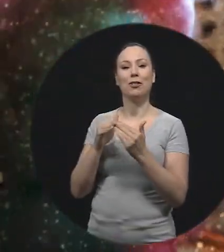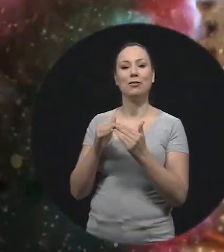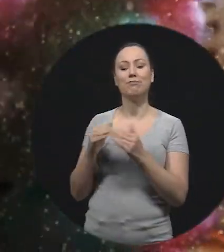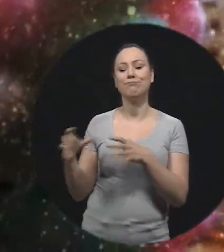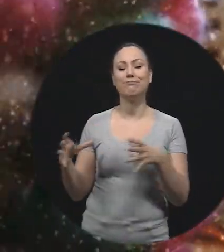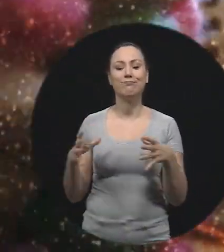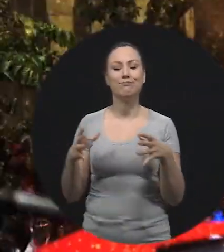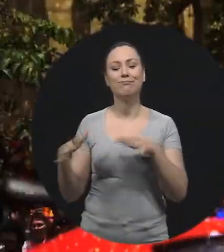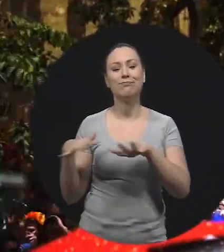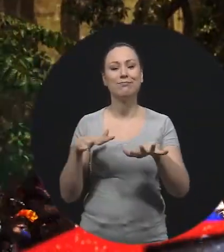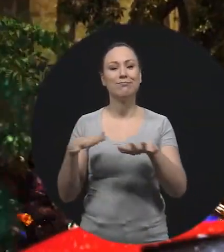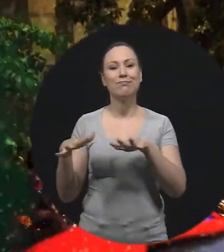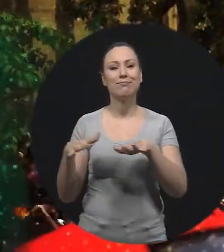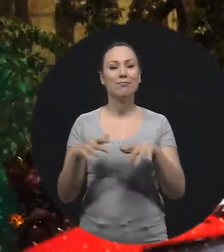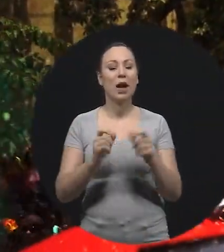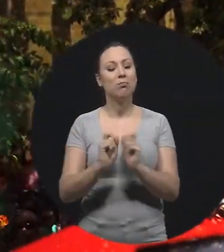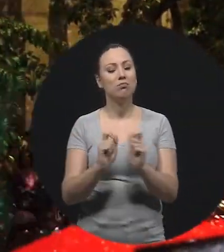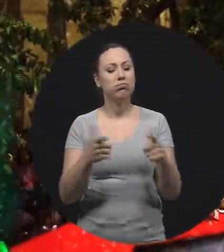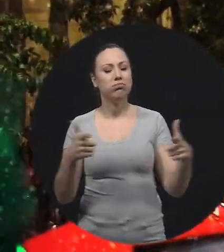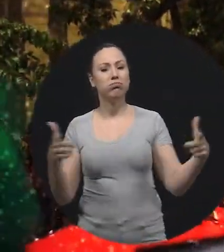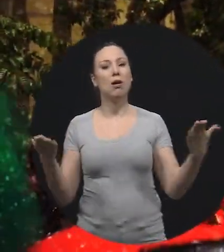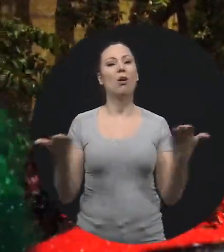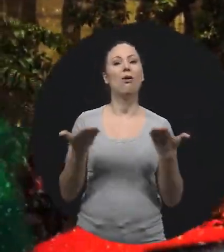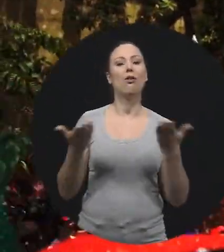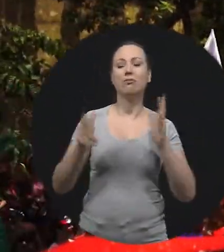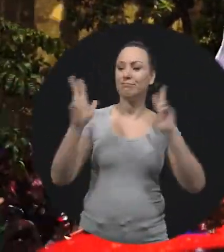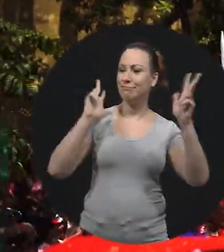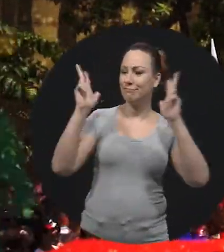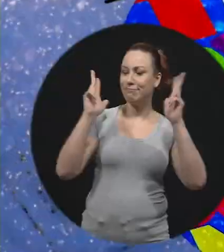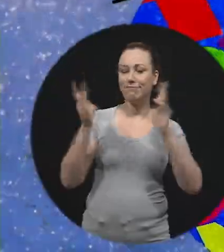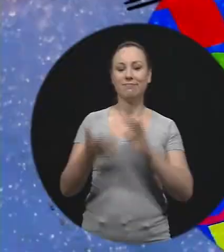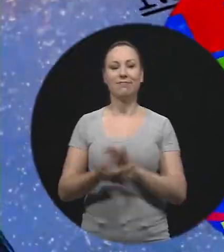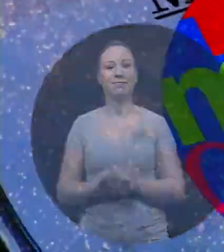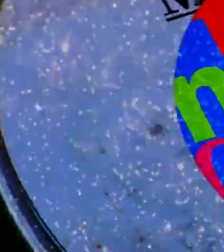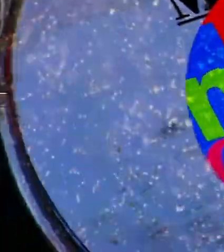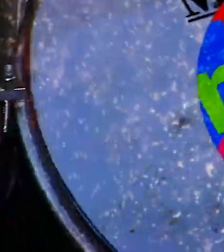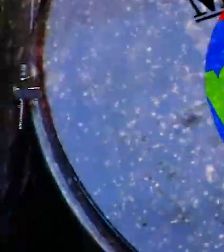gente botou o bloco na rua e o bloco vem só crescendo.